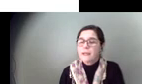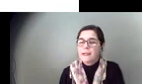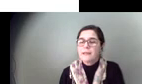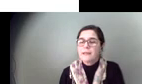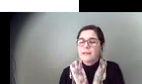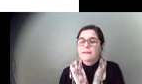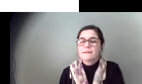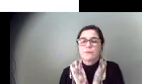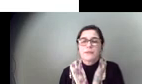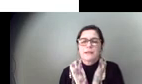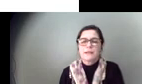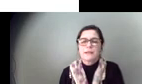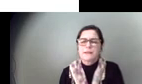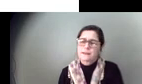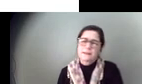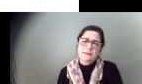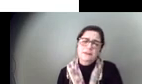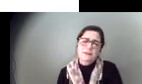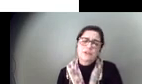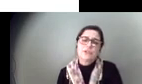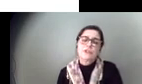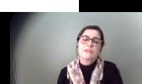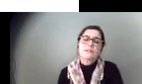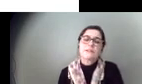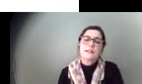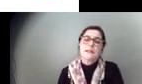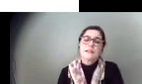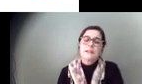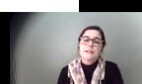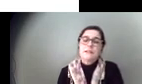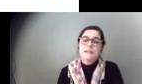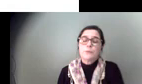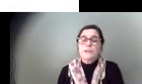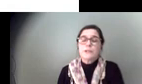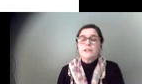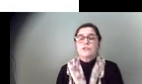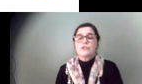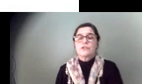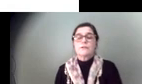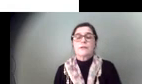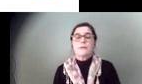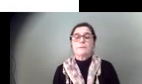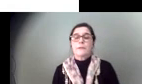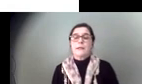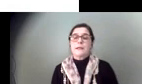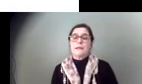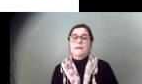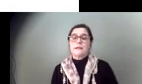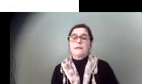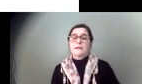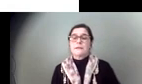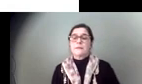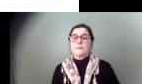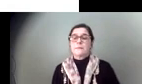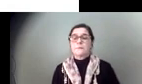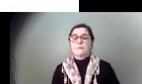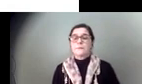cumprir metas, né, voltadas a estatísticas. E por aí a gente vai